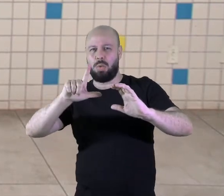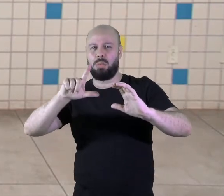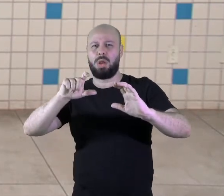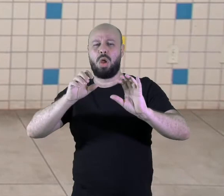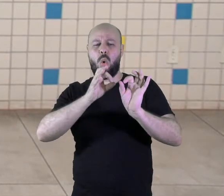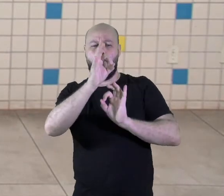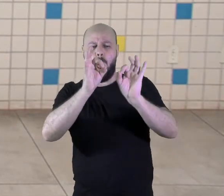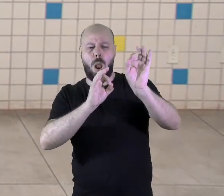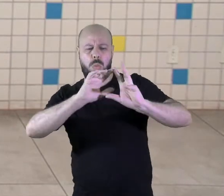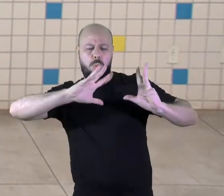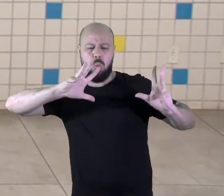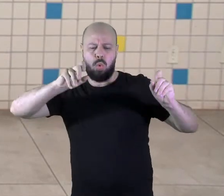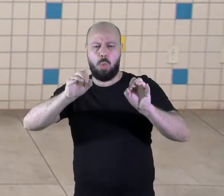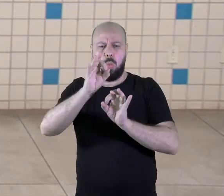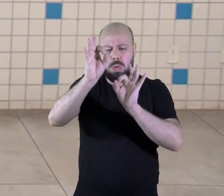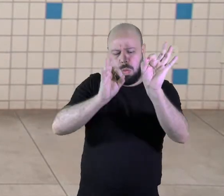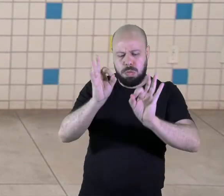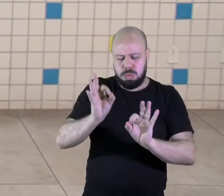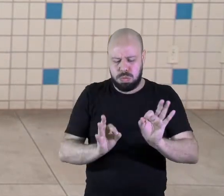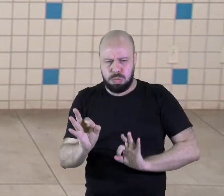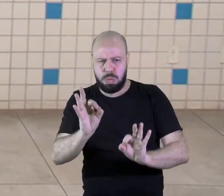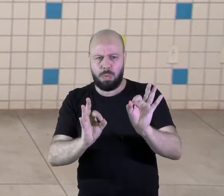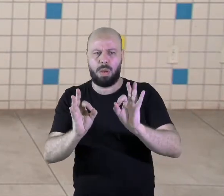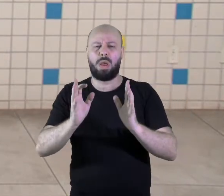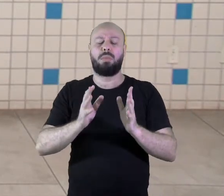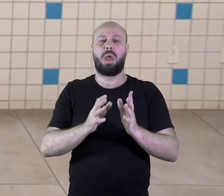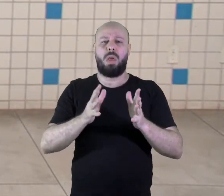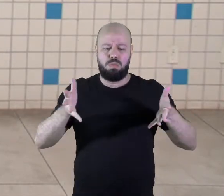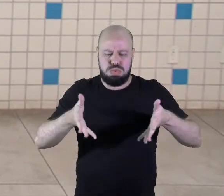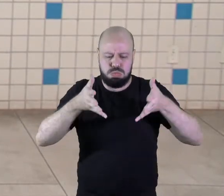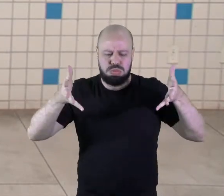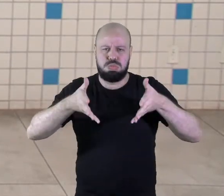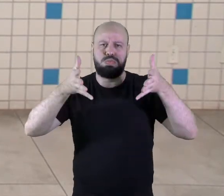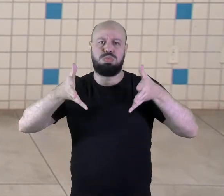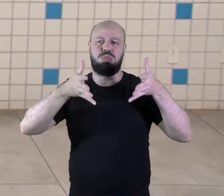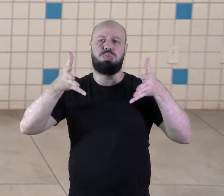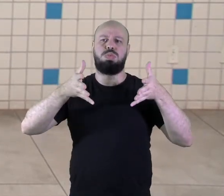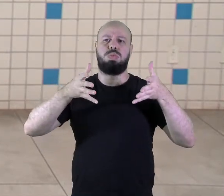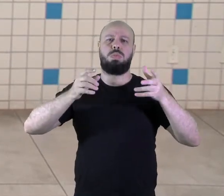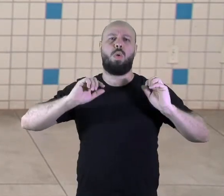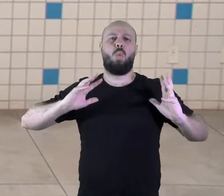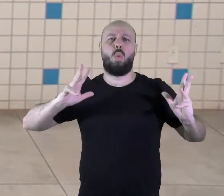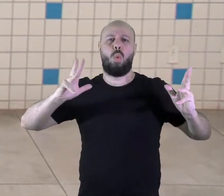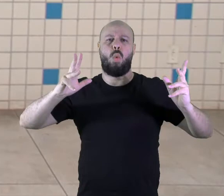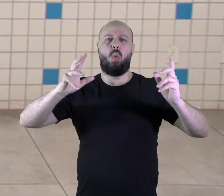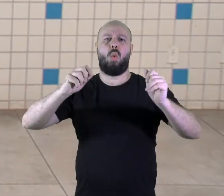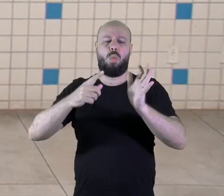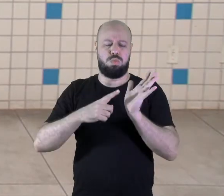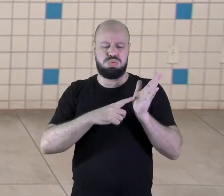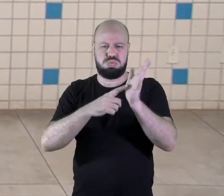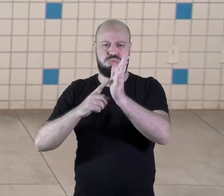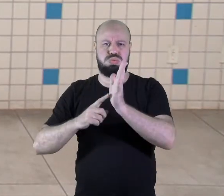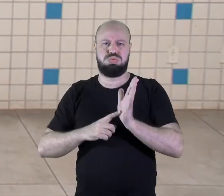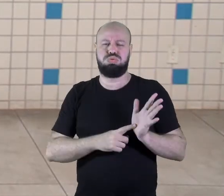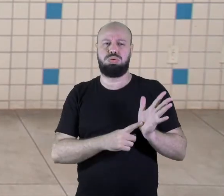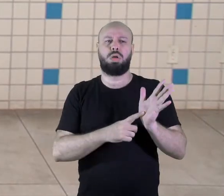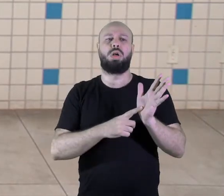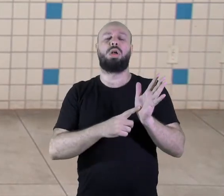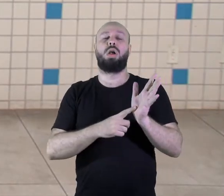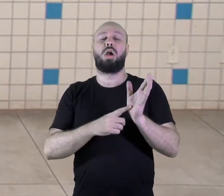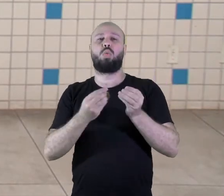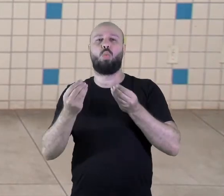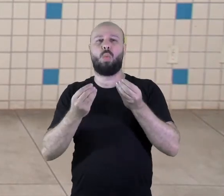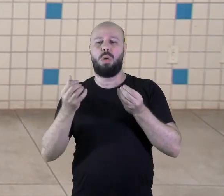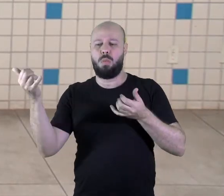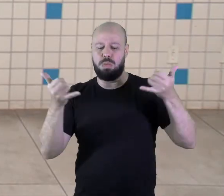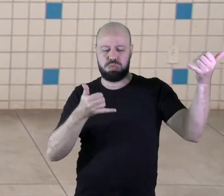tudo isso, coordena e estimula, né, todos esses reflexos vindo de várias